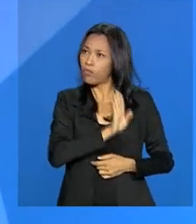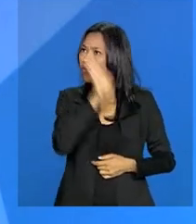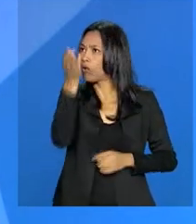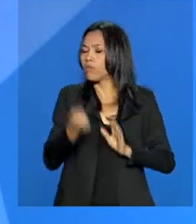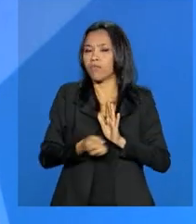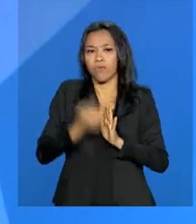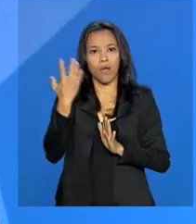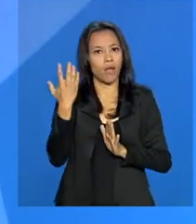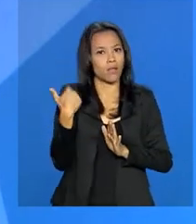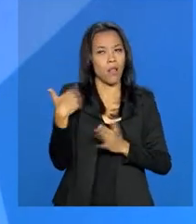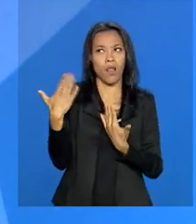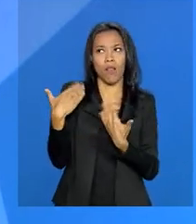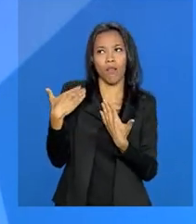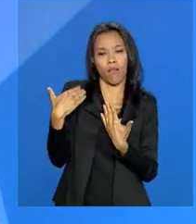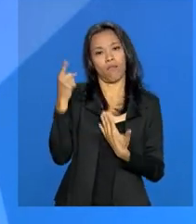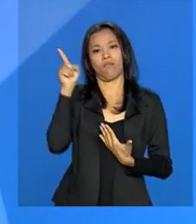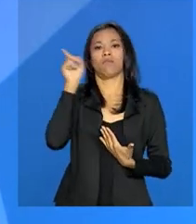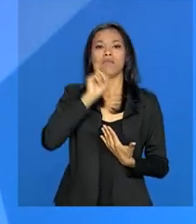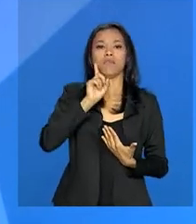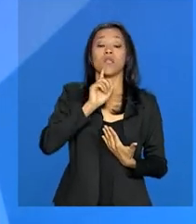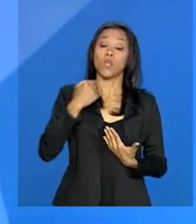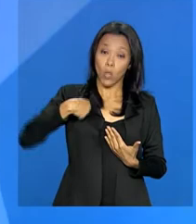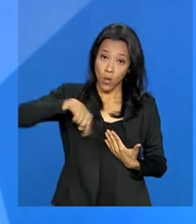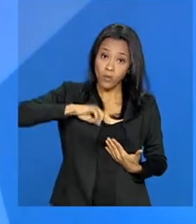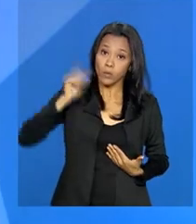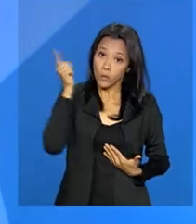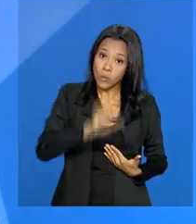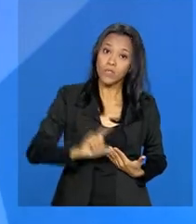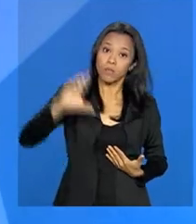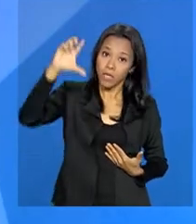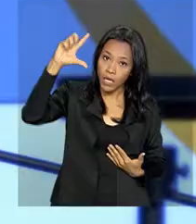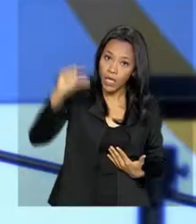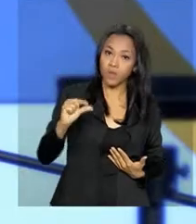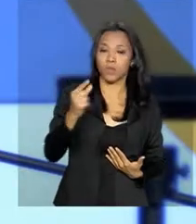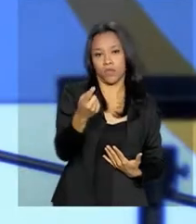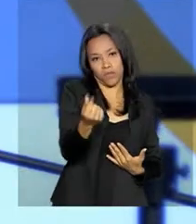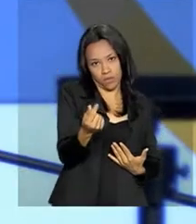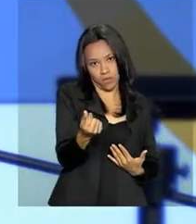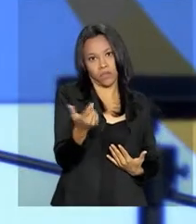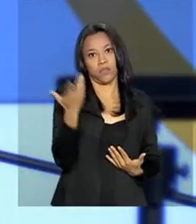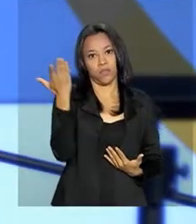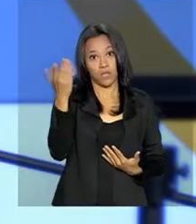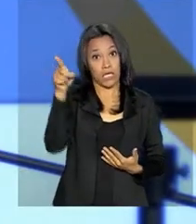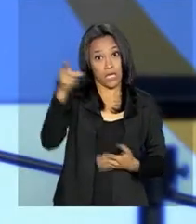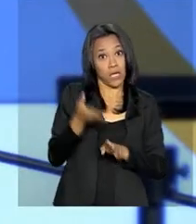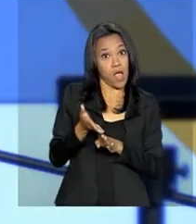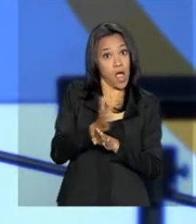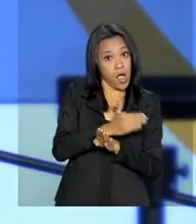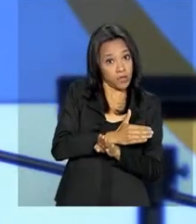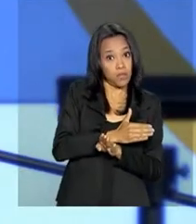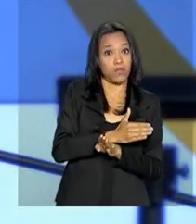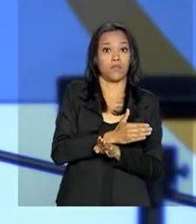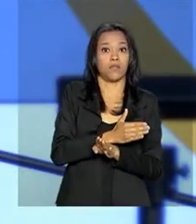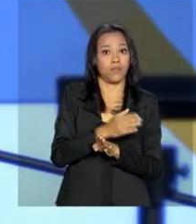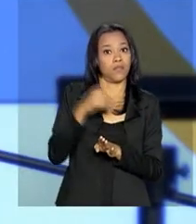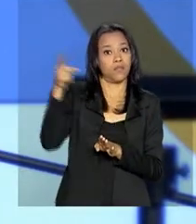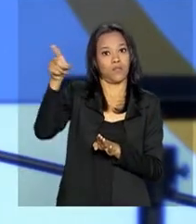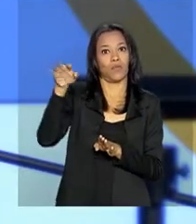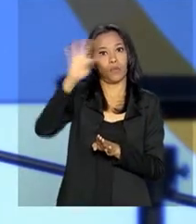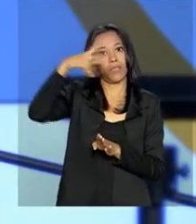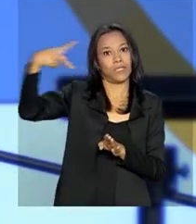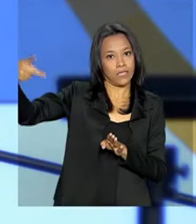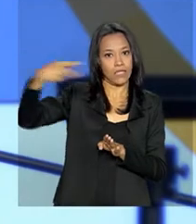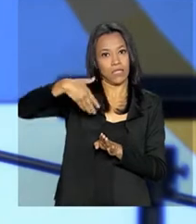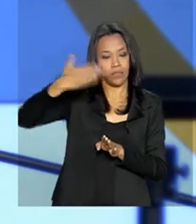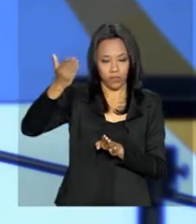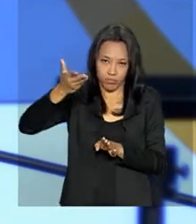vezes com os senhores, inclusive, nós conseguimos reduzir aquele gesto inicial do senhor presidente